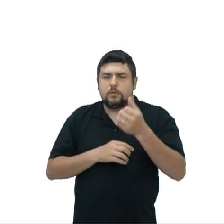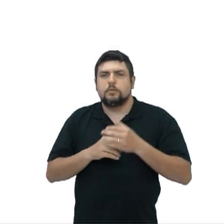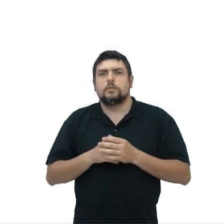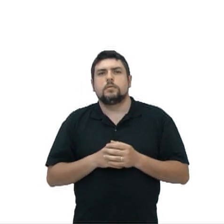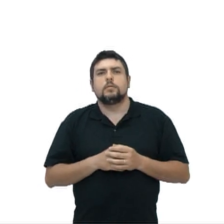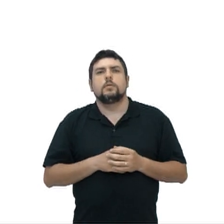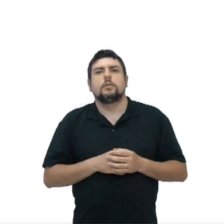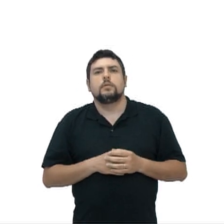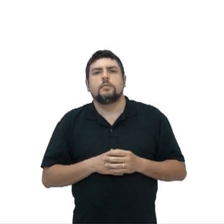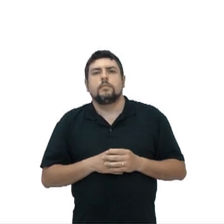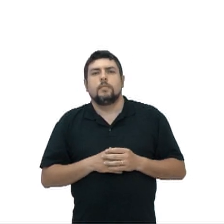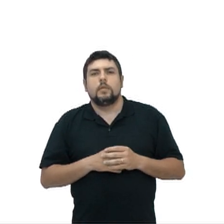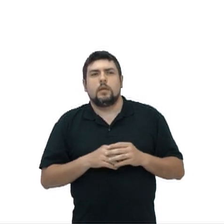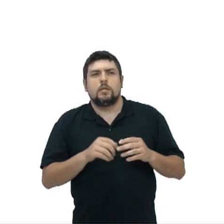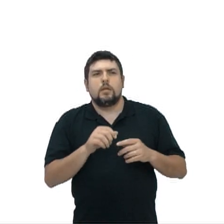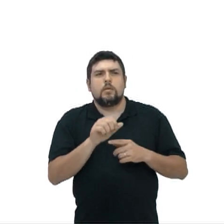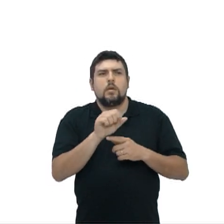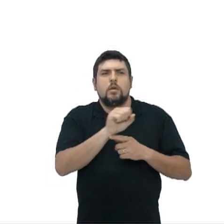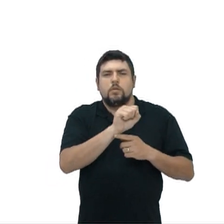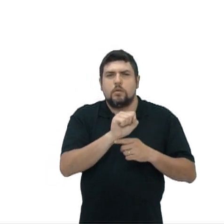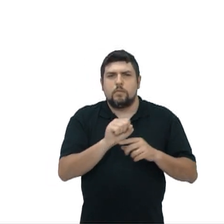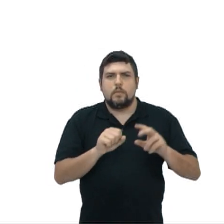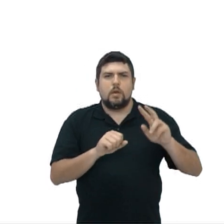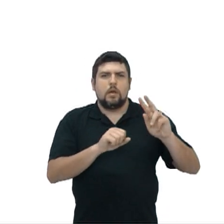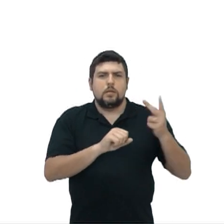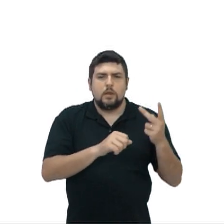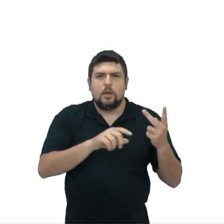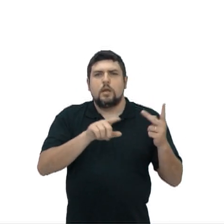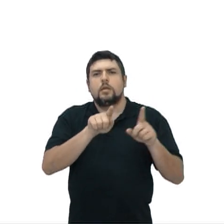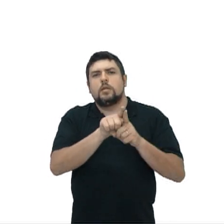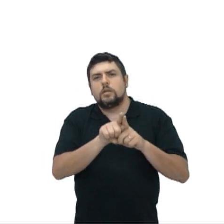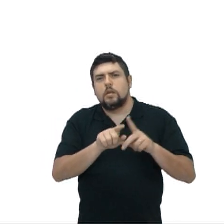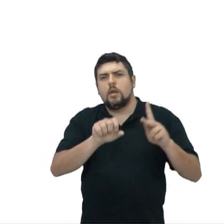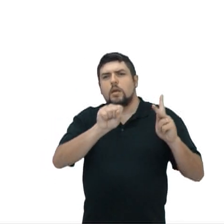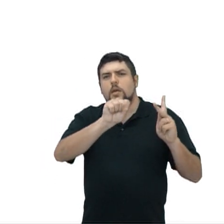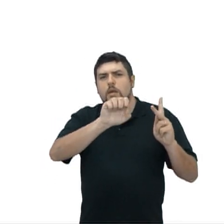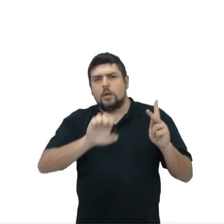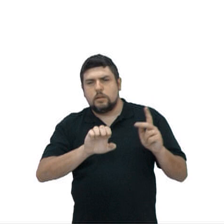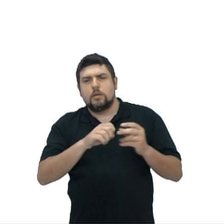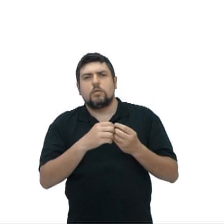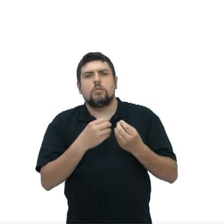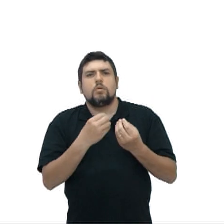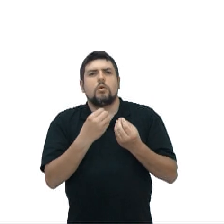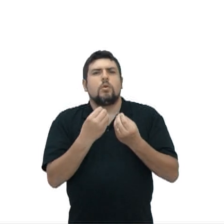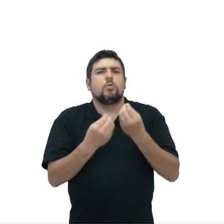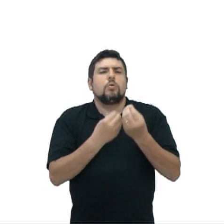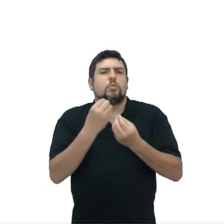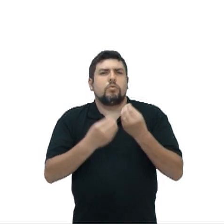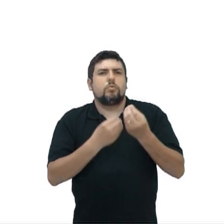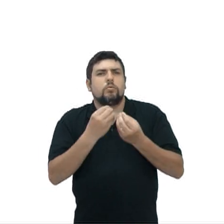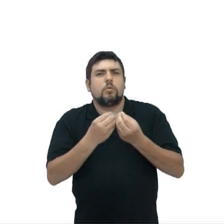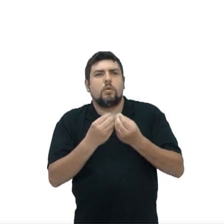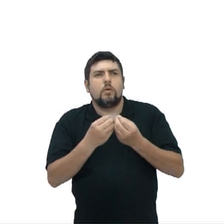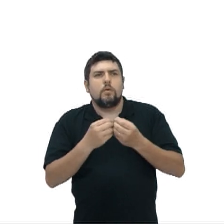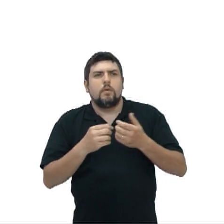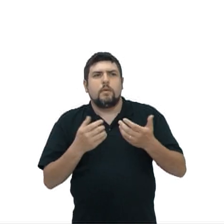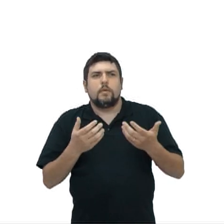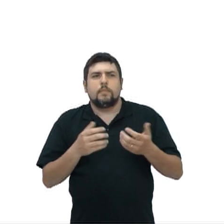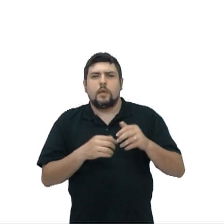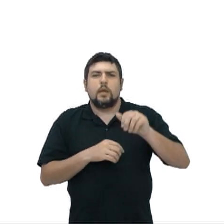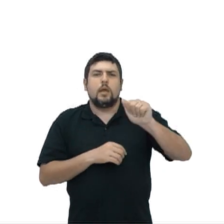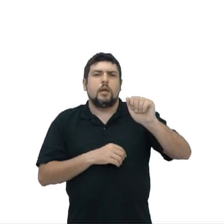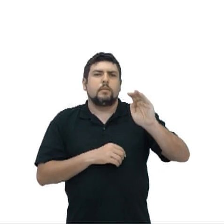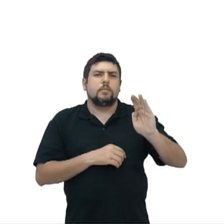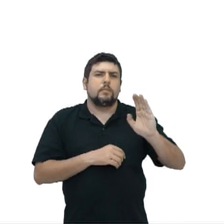Sendo assim, o seleneto e o sulfeto de hidrogênio são representados, respectivamente, pelas